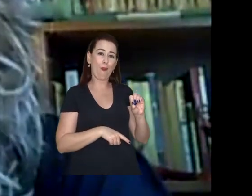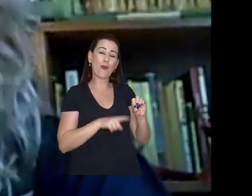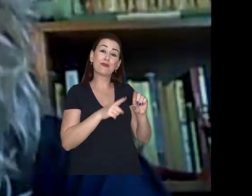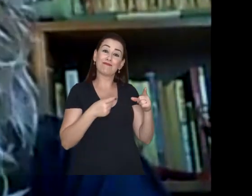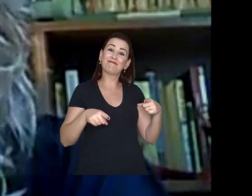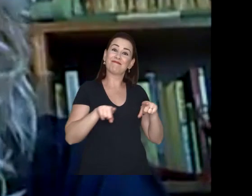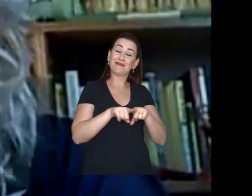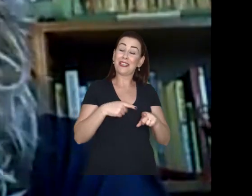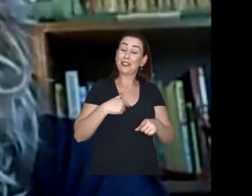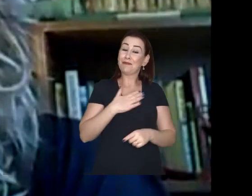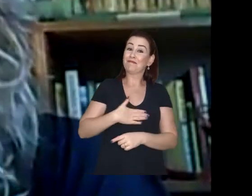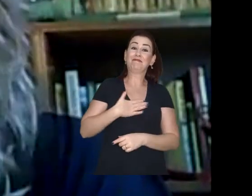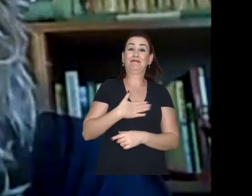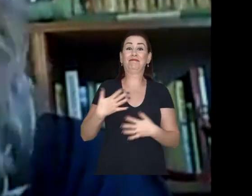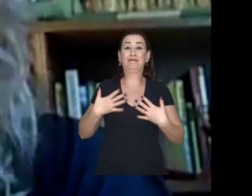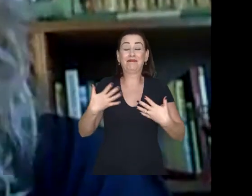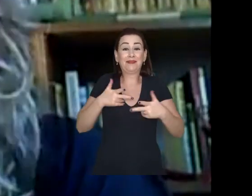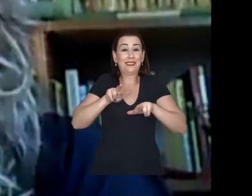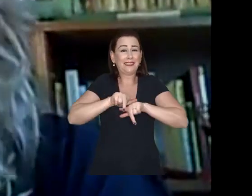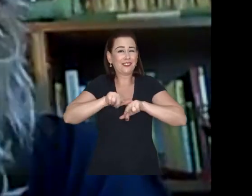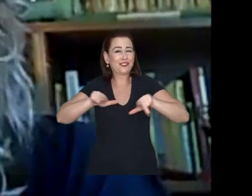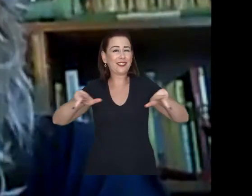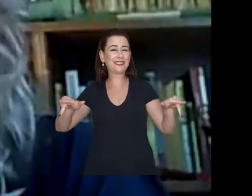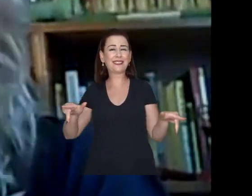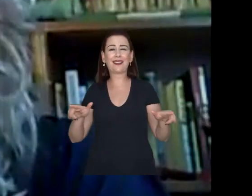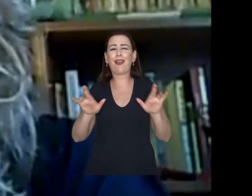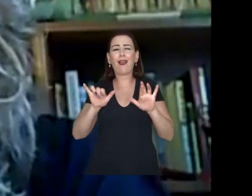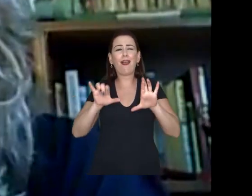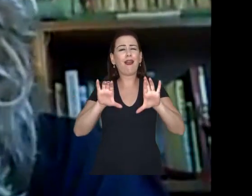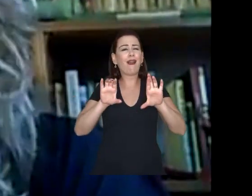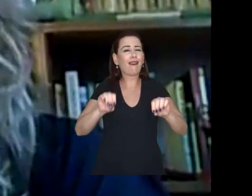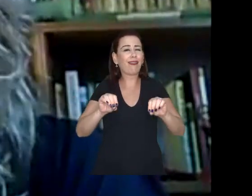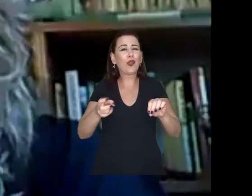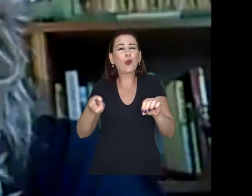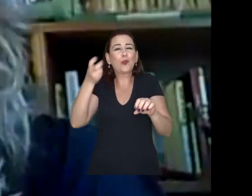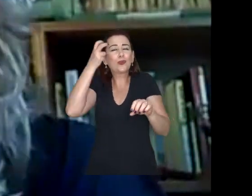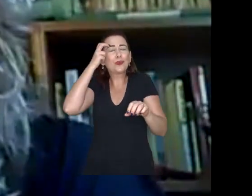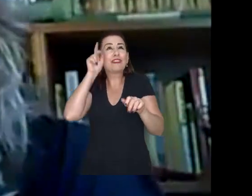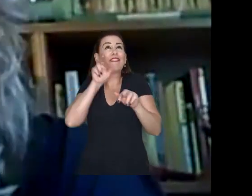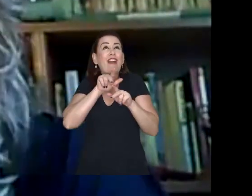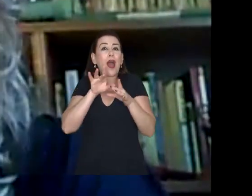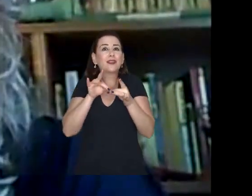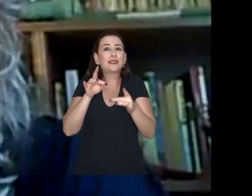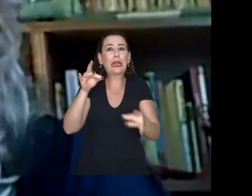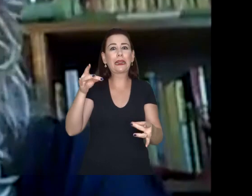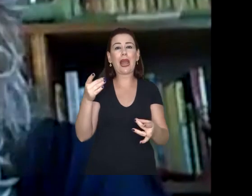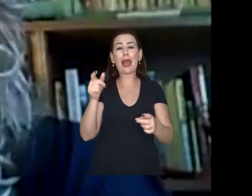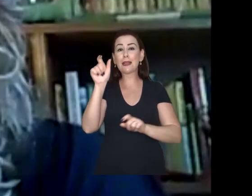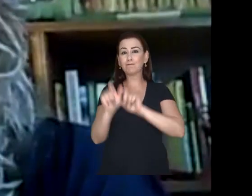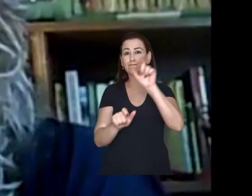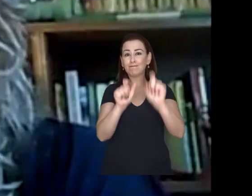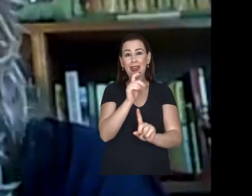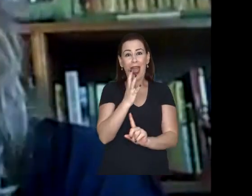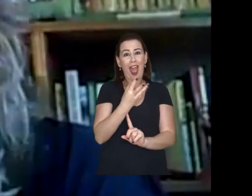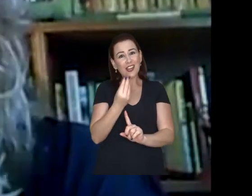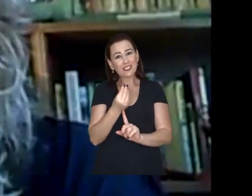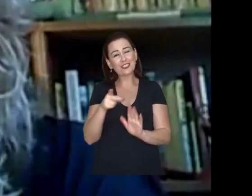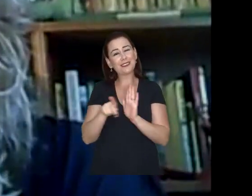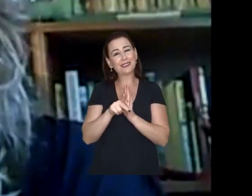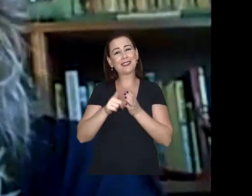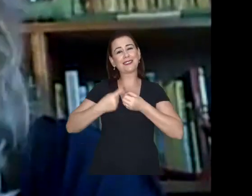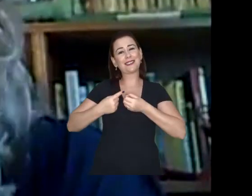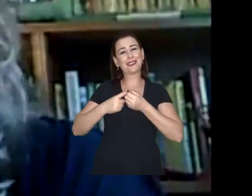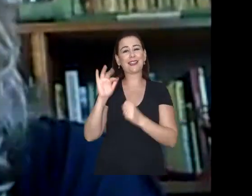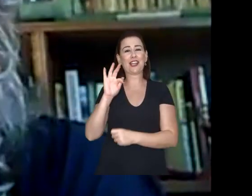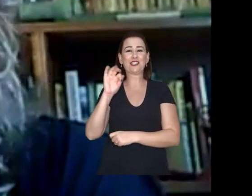então temos nos surpreendido com a riqueza, com a diversidade cultural, com a qualidade, né, dos artistas de Feira de